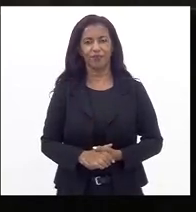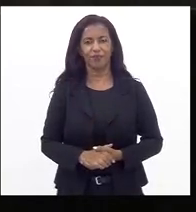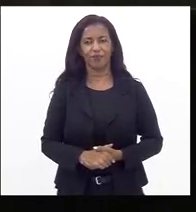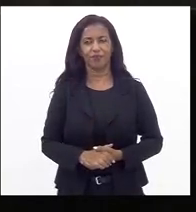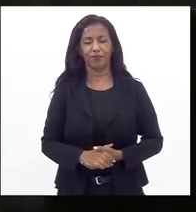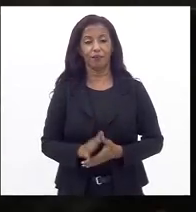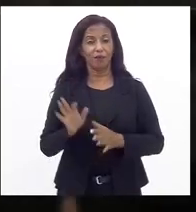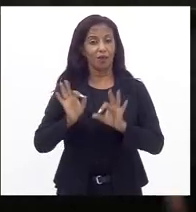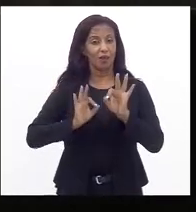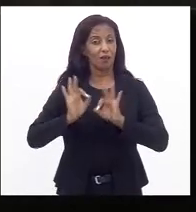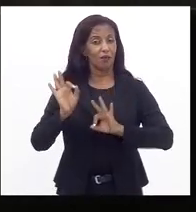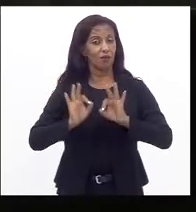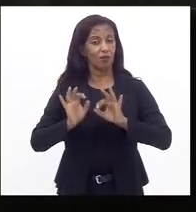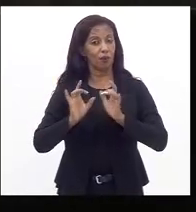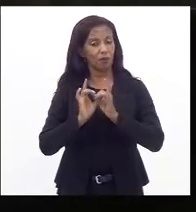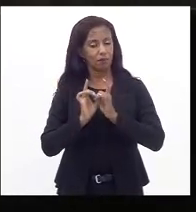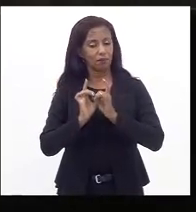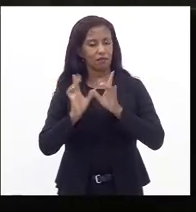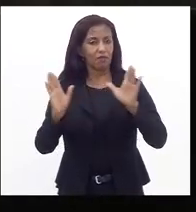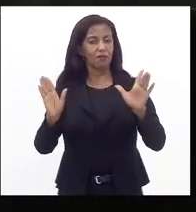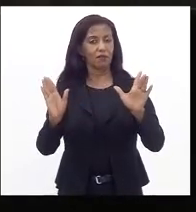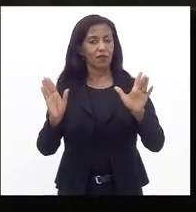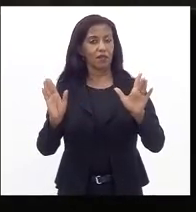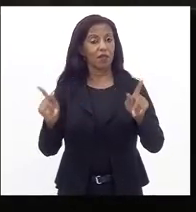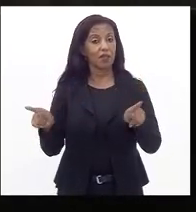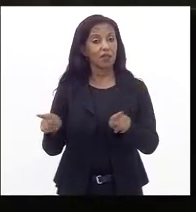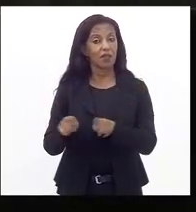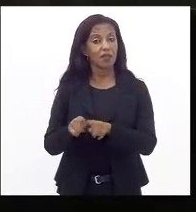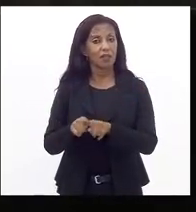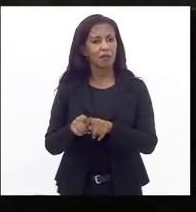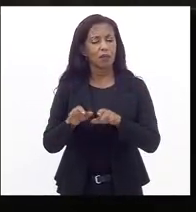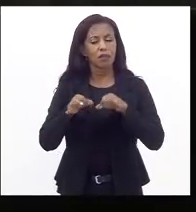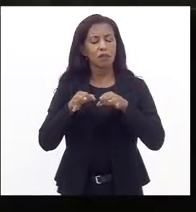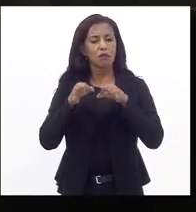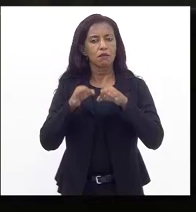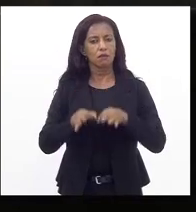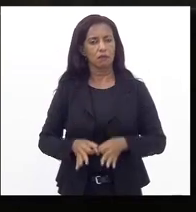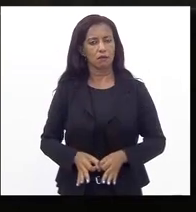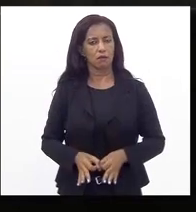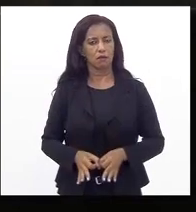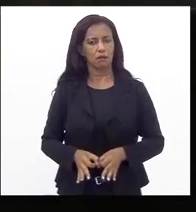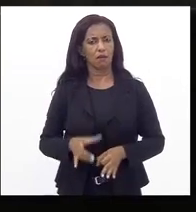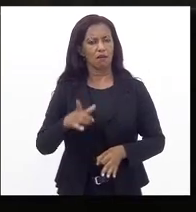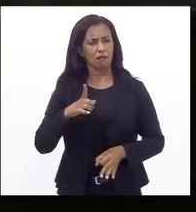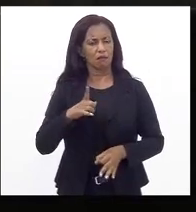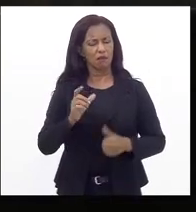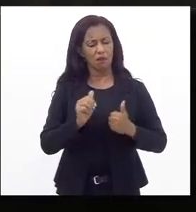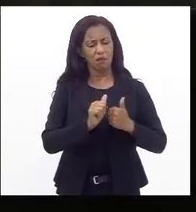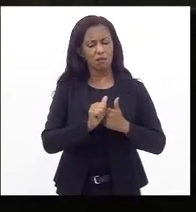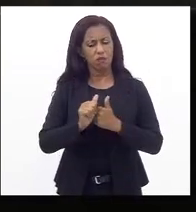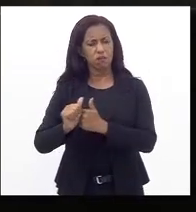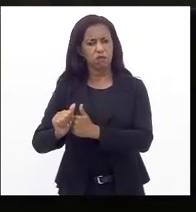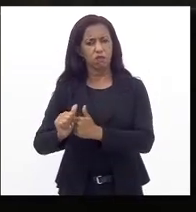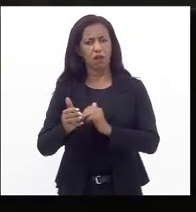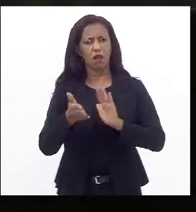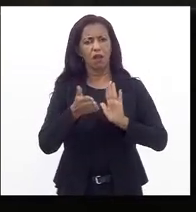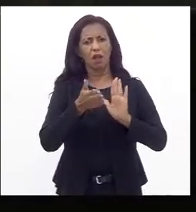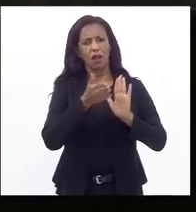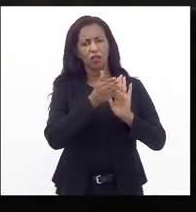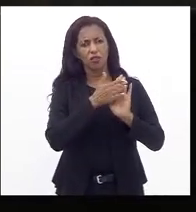pela forma democrática e sobretudo Correta que tem encaminhado as faltas